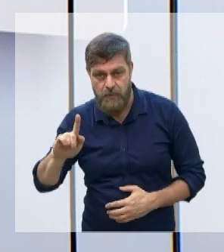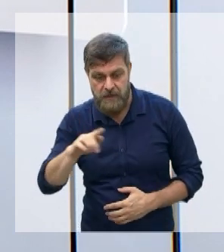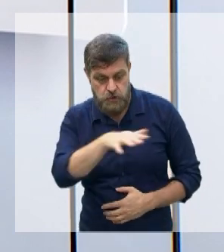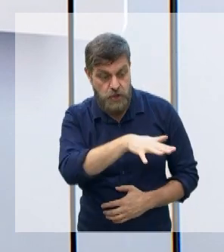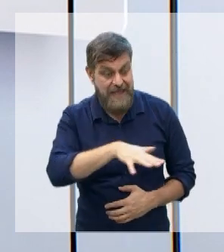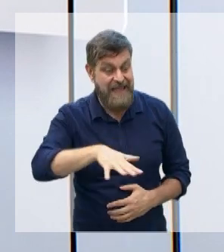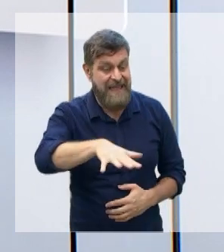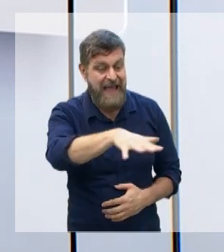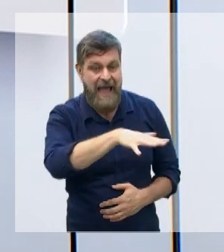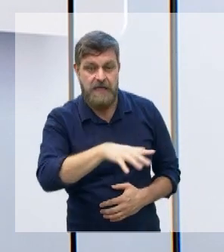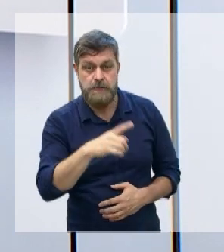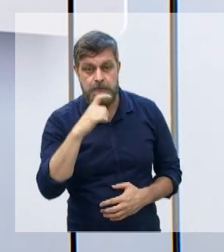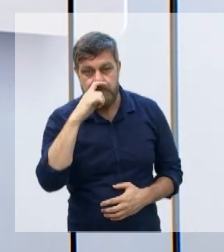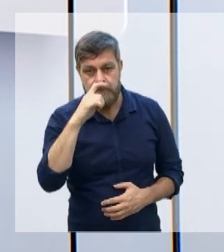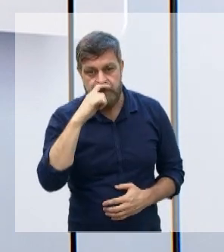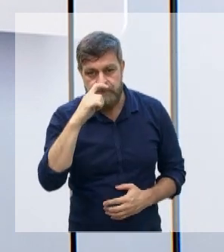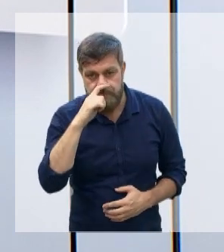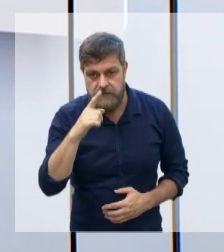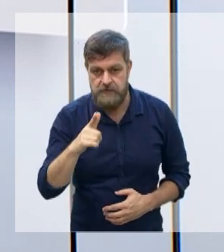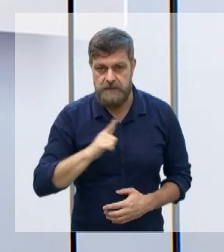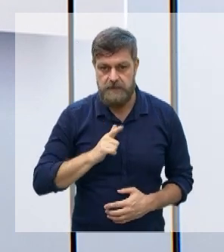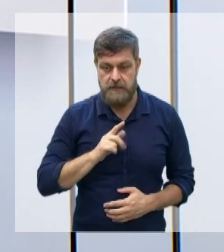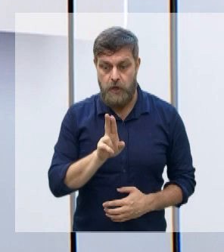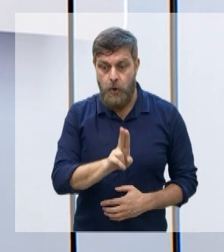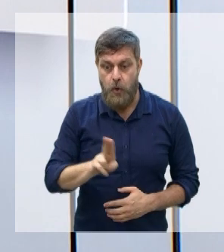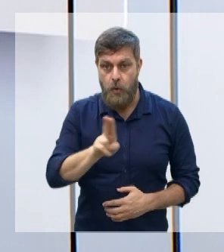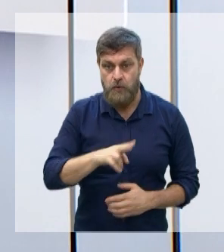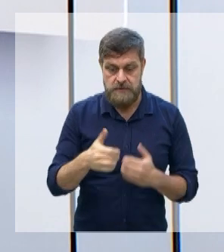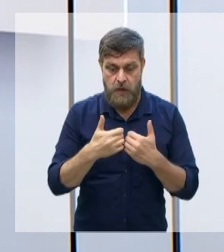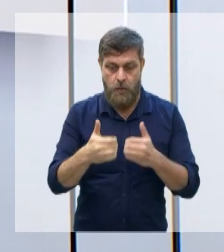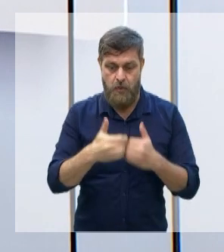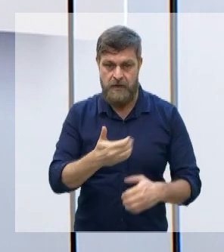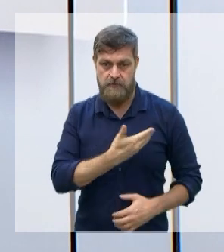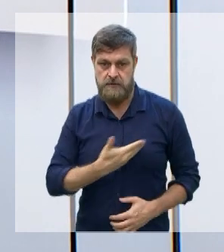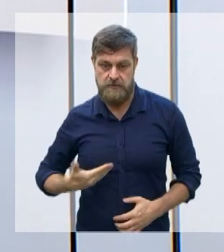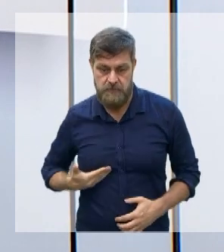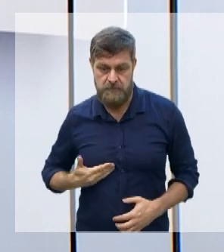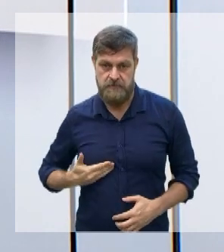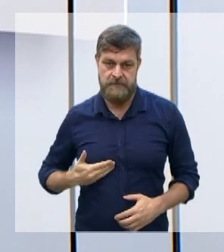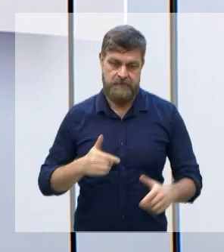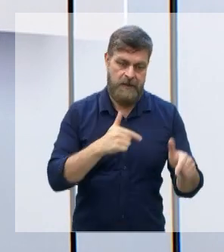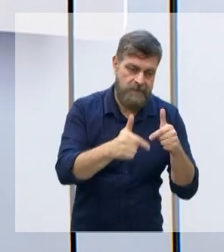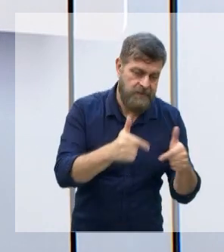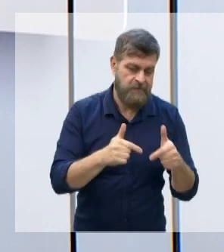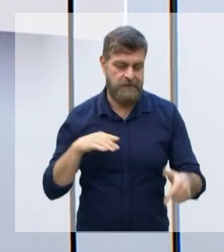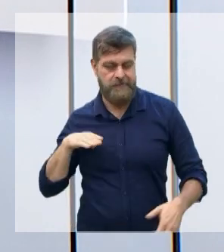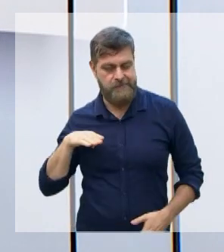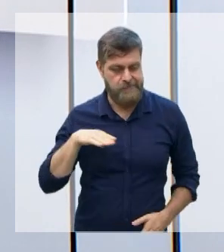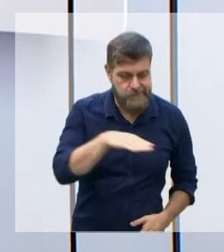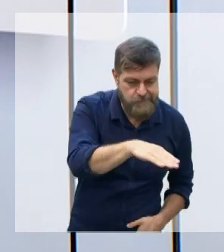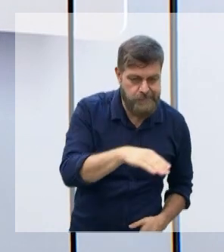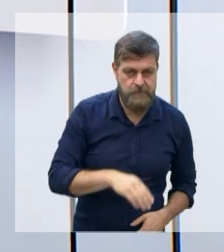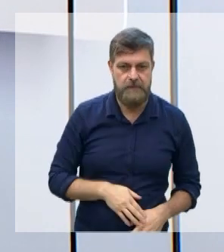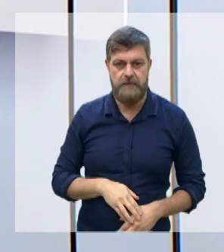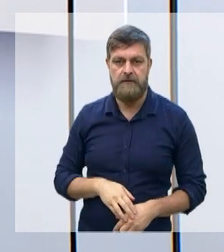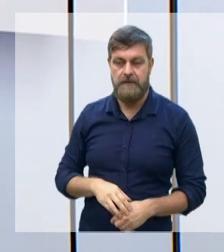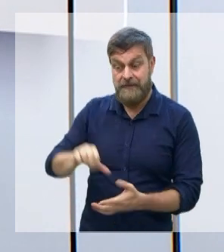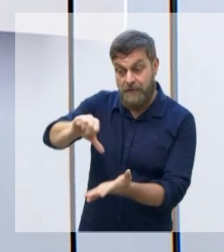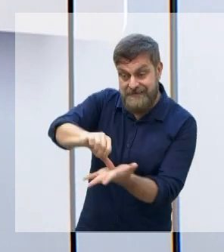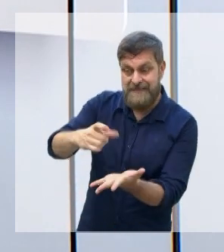do ouro verde que essencialmente utilizam o transporte público para fazer para se deslocar até o centro até o trabalho